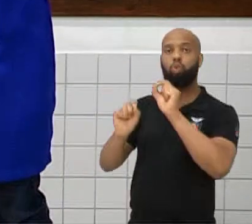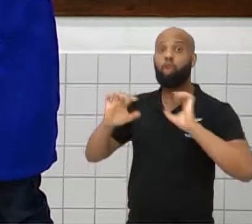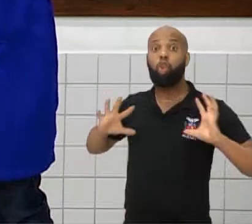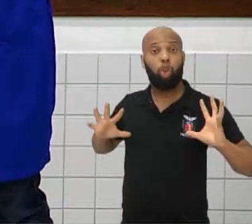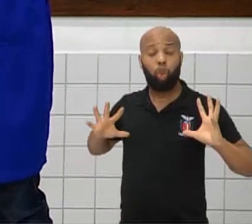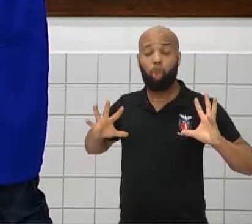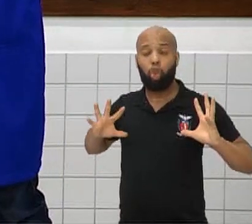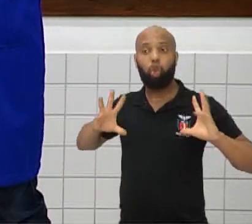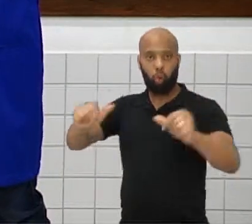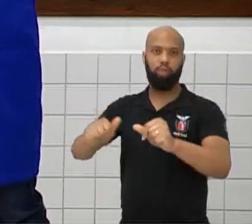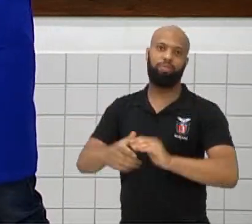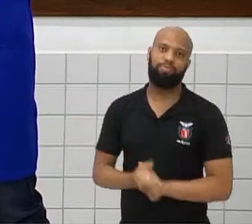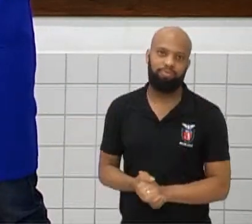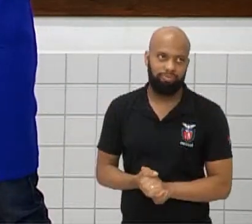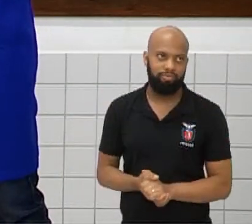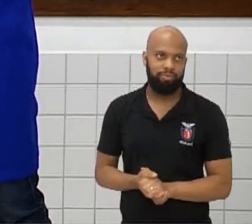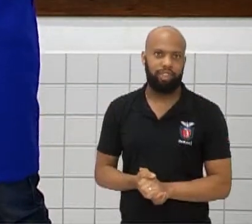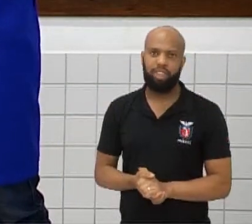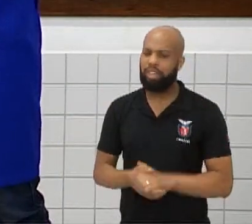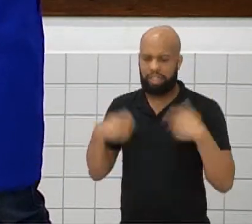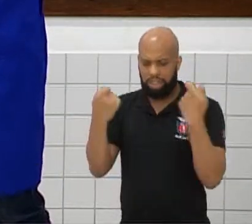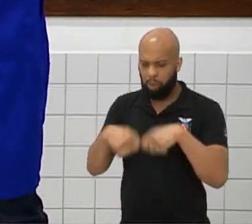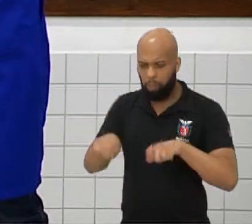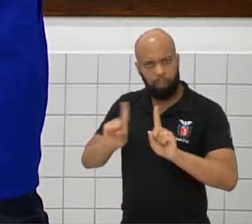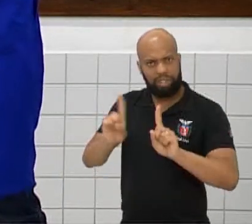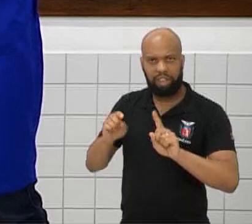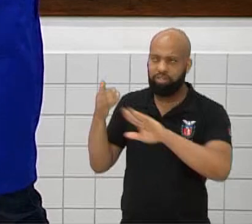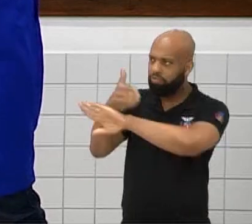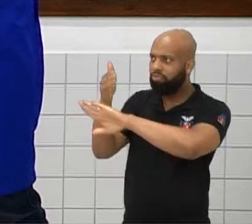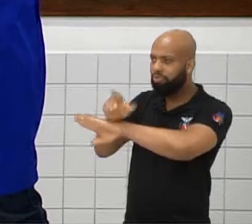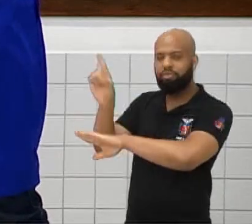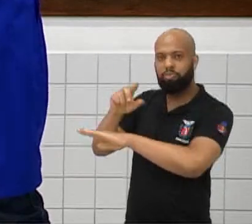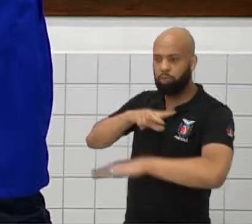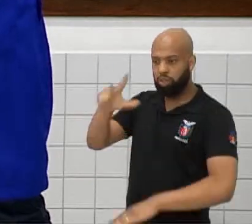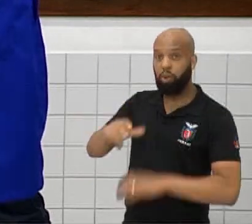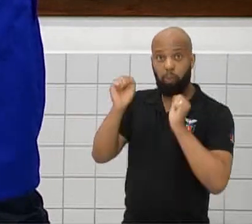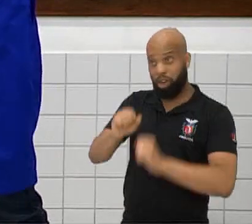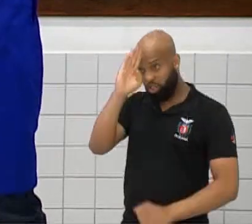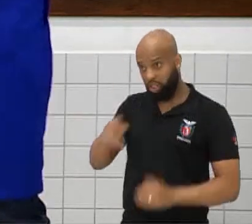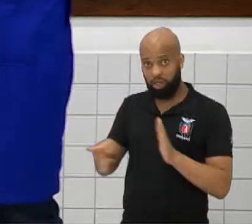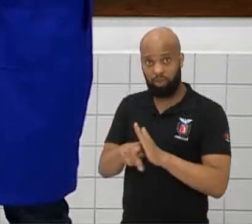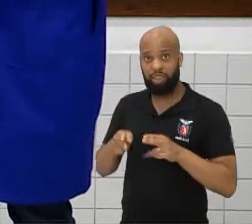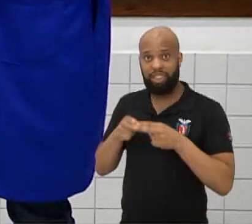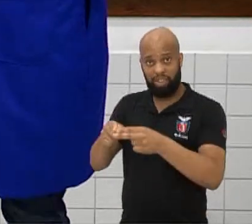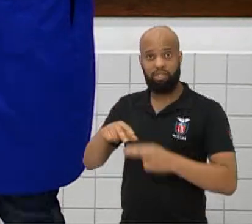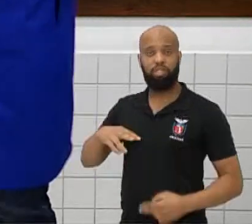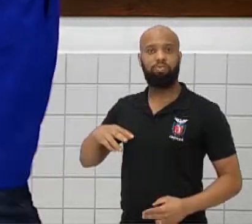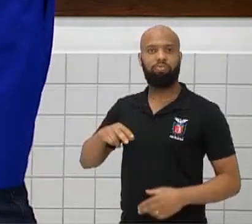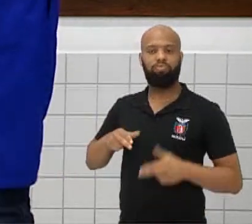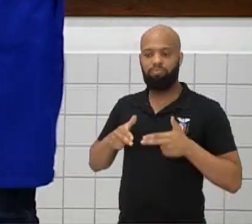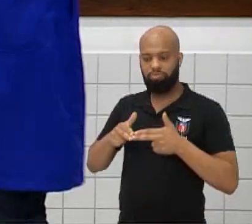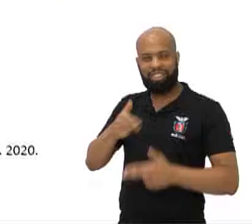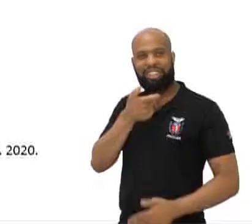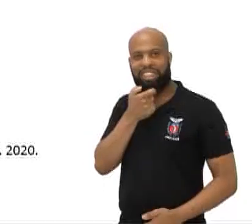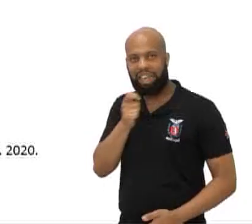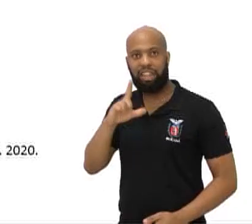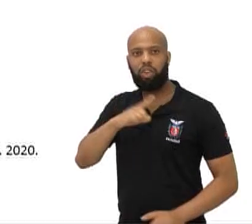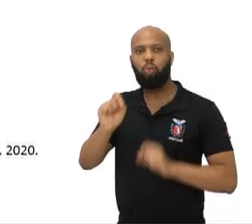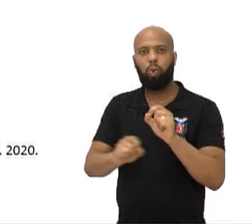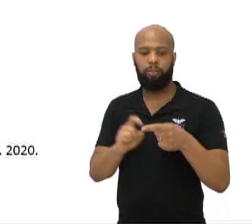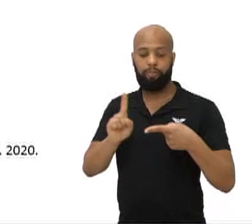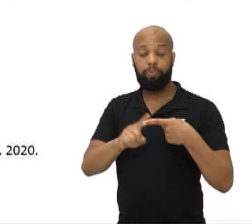Tudo. Tudo que se precisava, não precisava mais vir para Portugal, vem direto por navios ingleses. Roupas, tecidos,